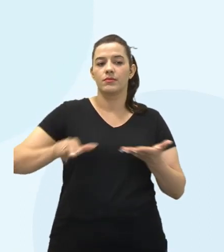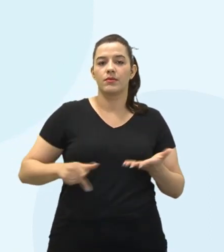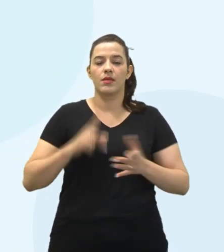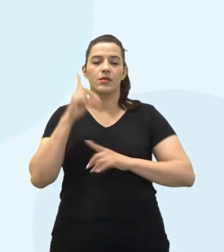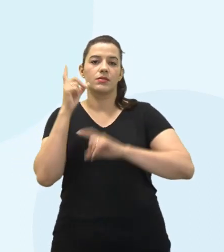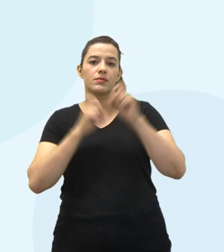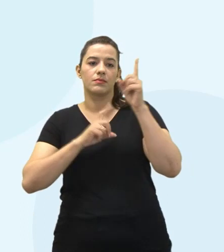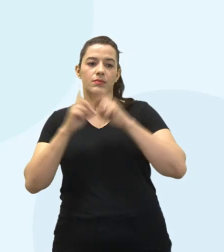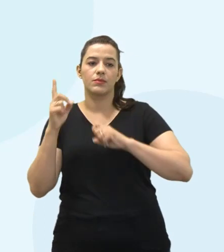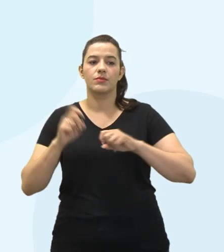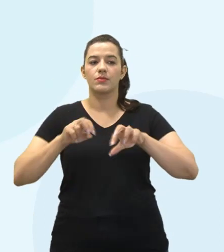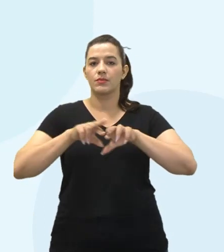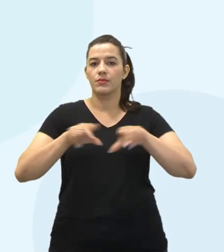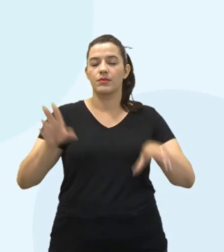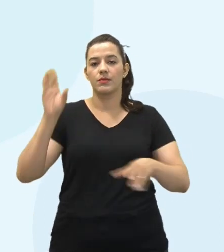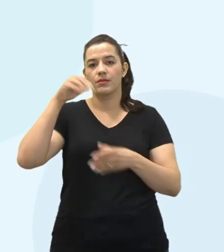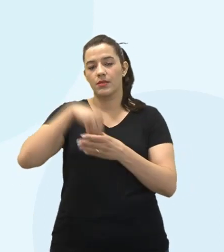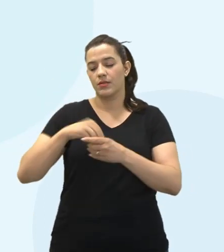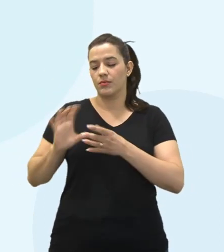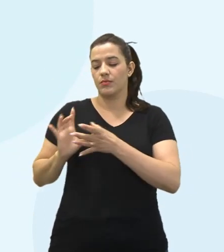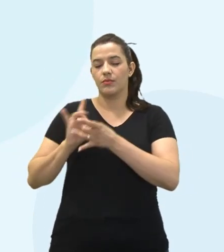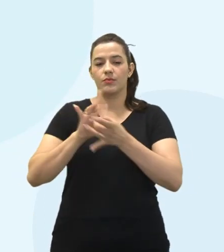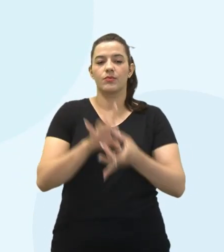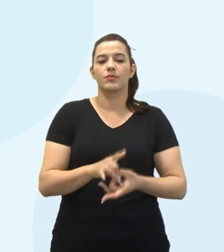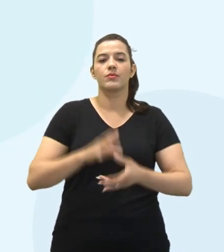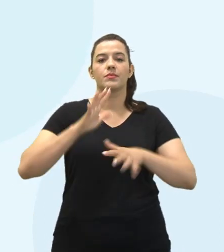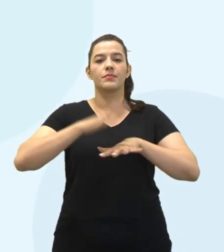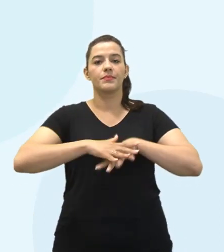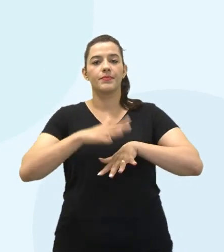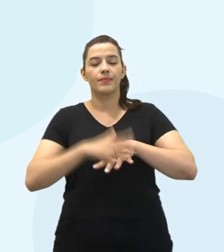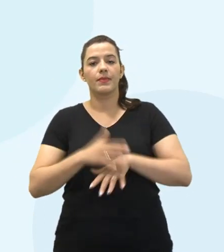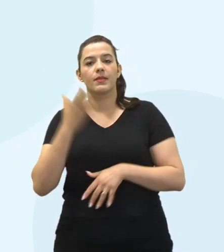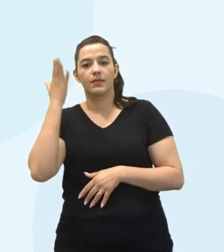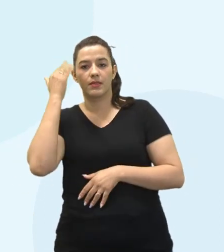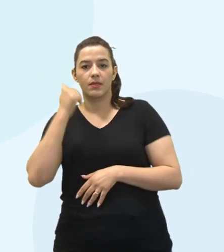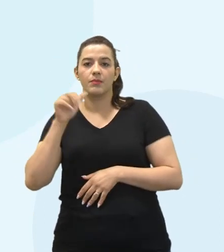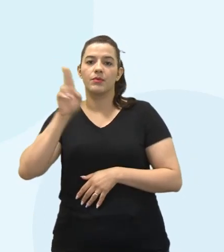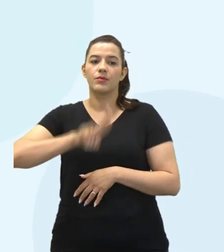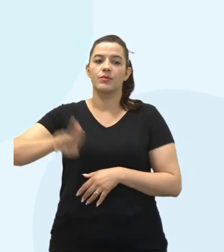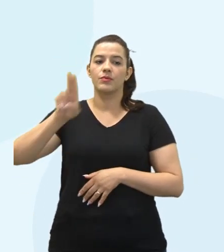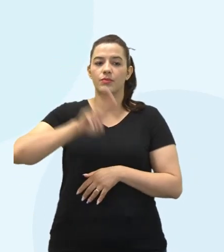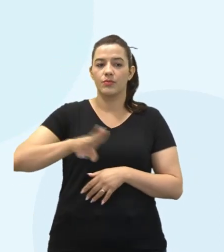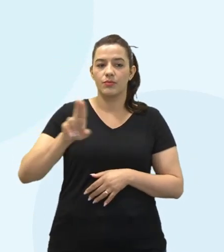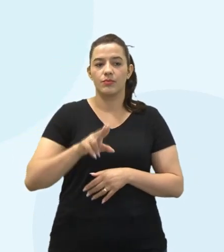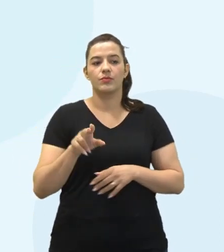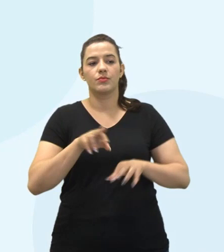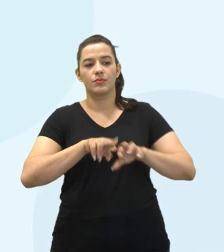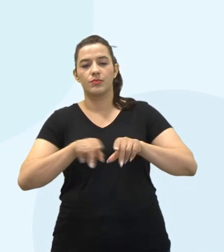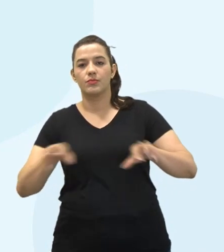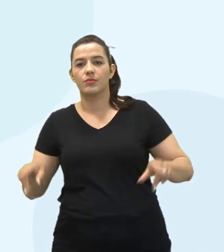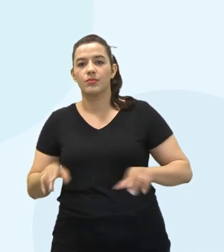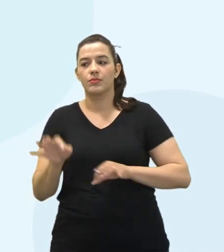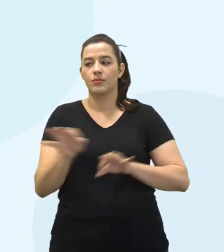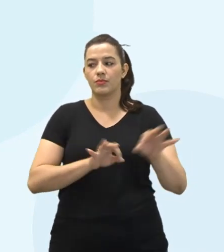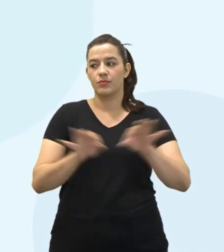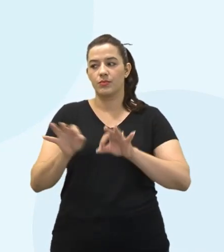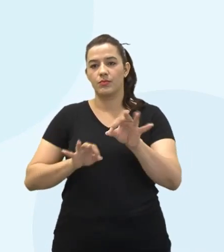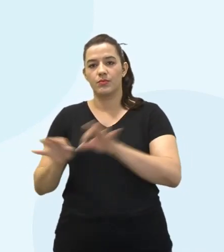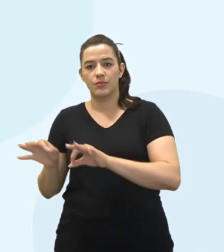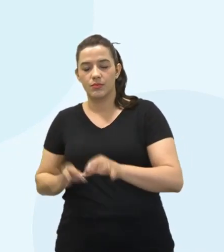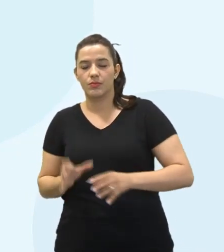expressões simbólicas dentro de um contexto matemático bem como saber fazer uso de instrumentos de medidas